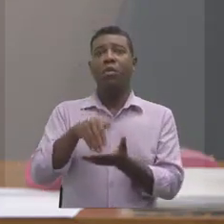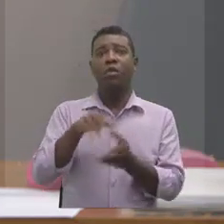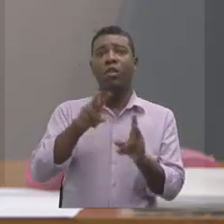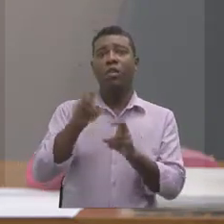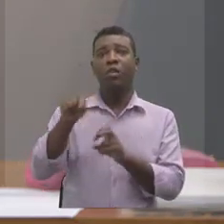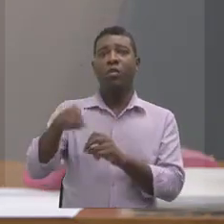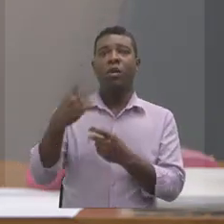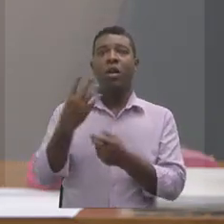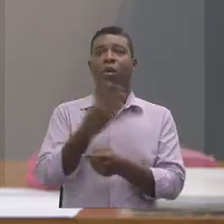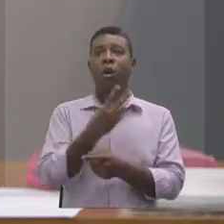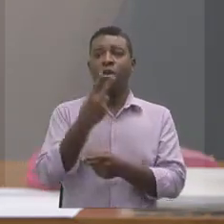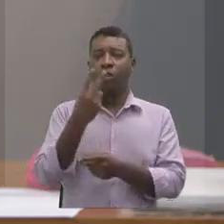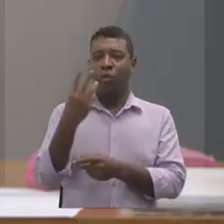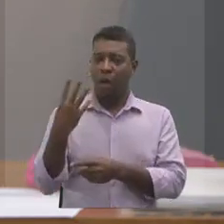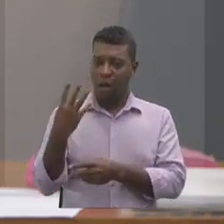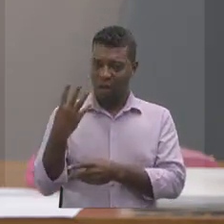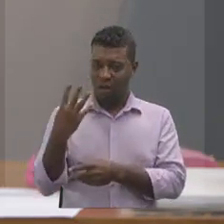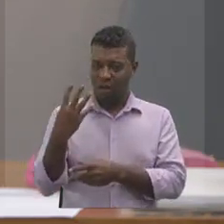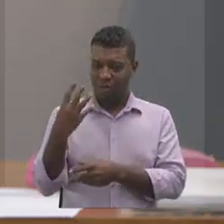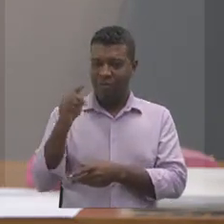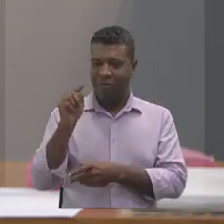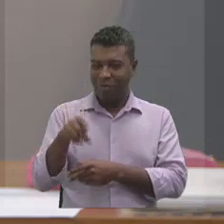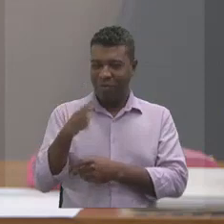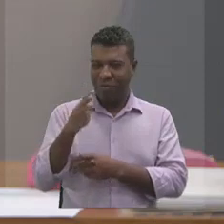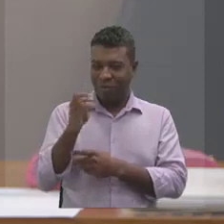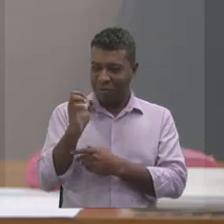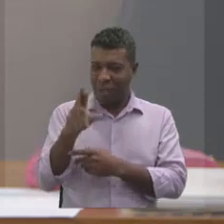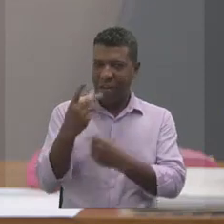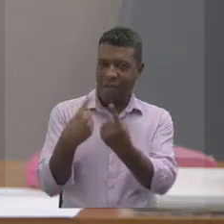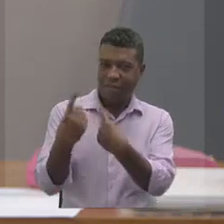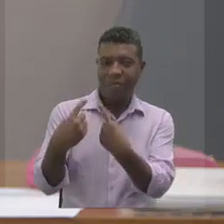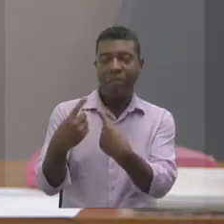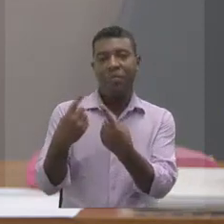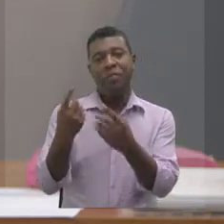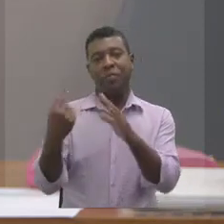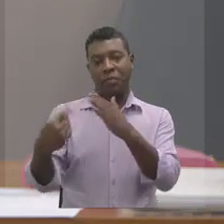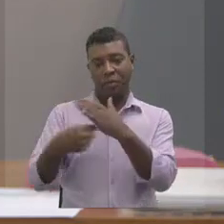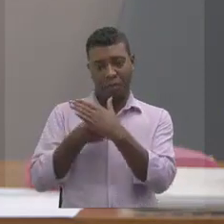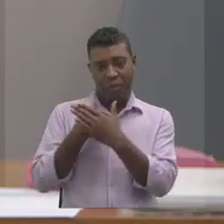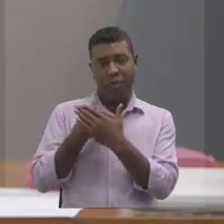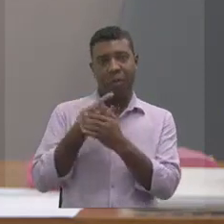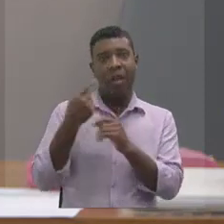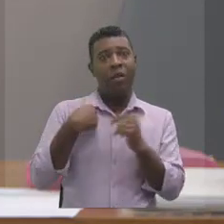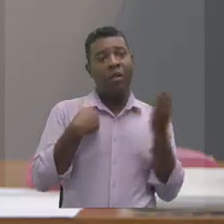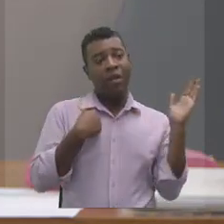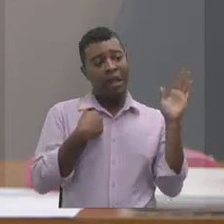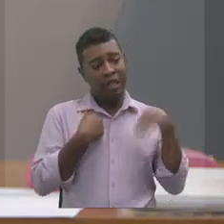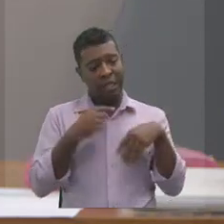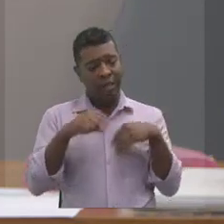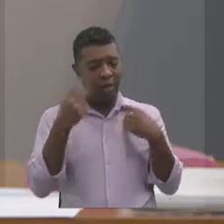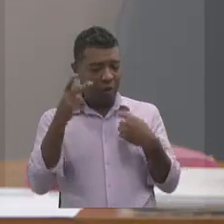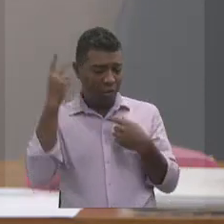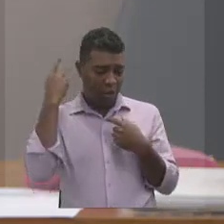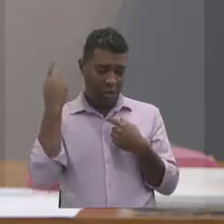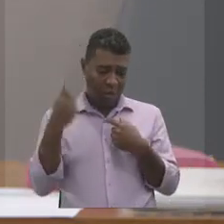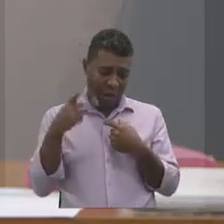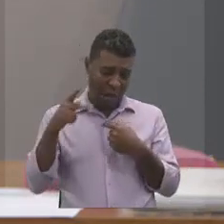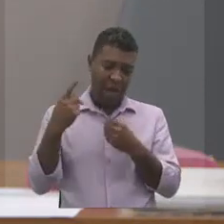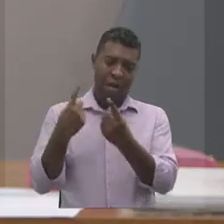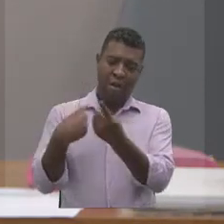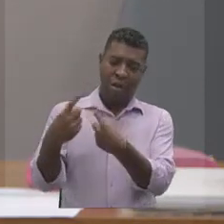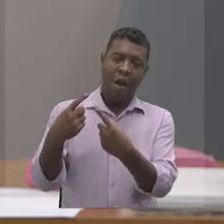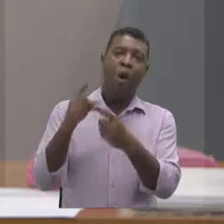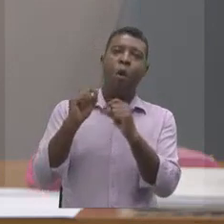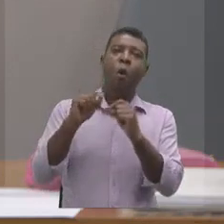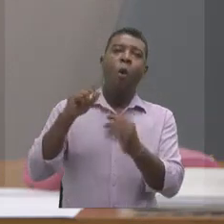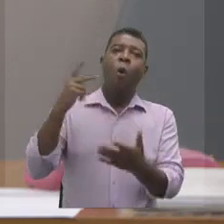é todo grande prazer de infraestrutura são projetos complexos então aqui trazendo um pouco histórico da 424 então um projeto